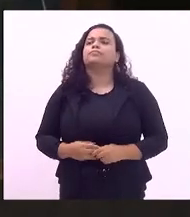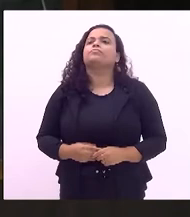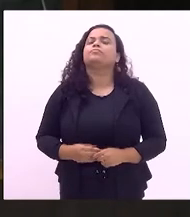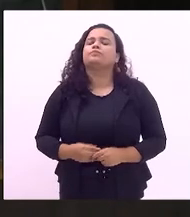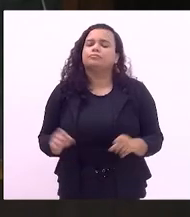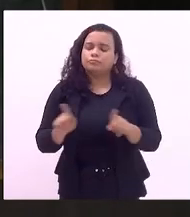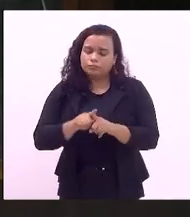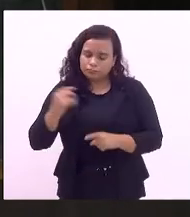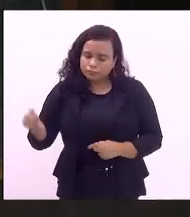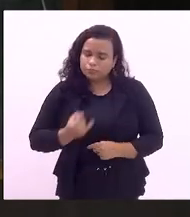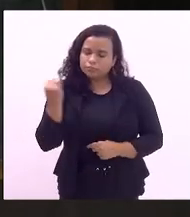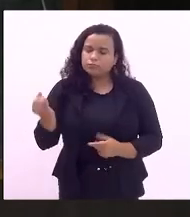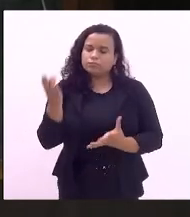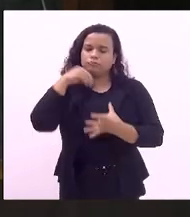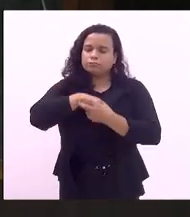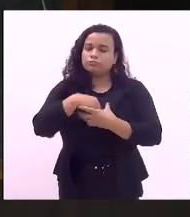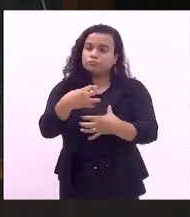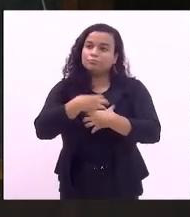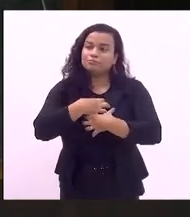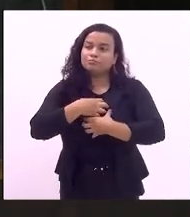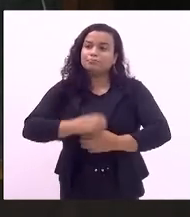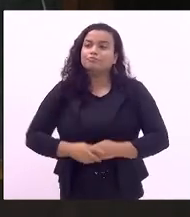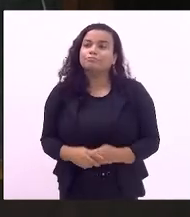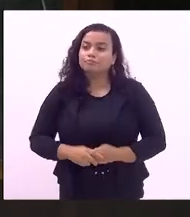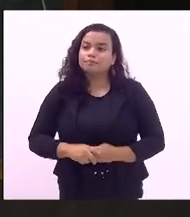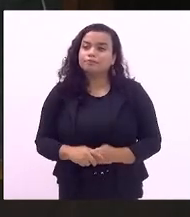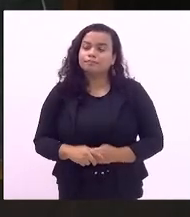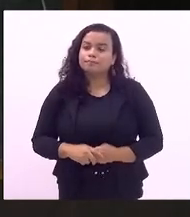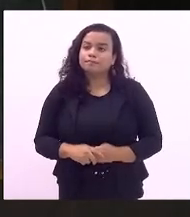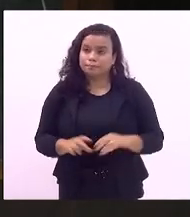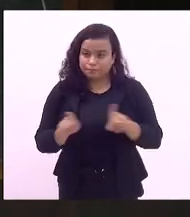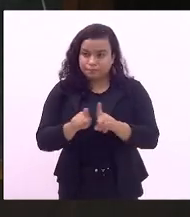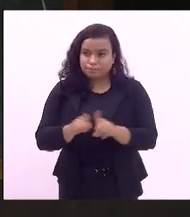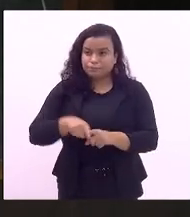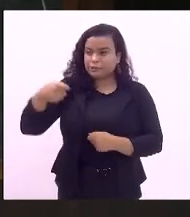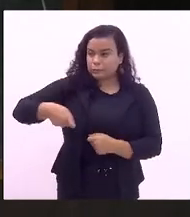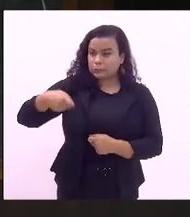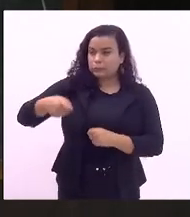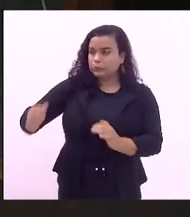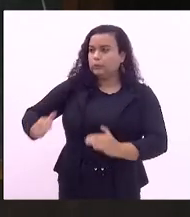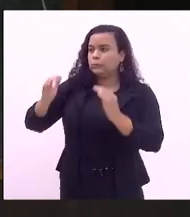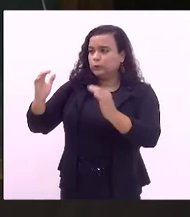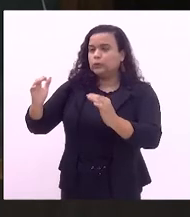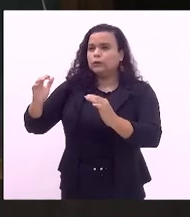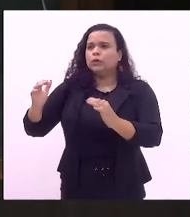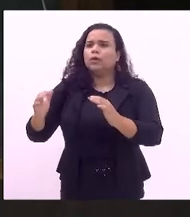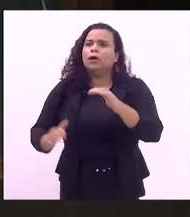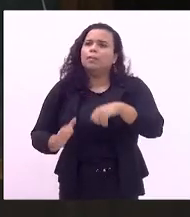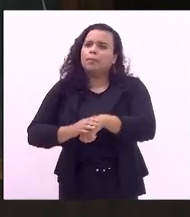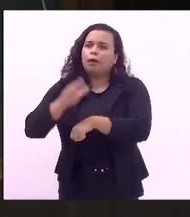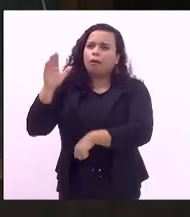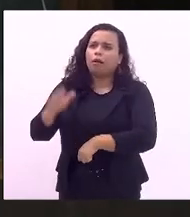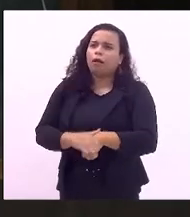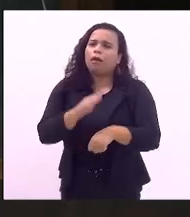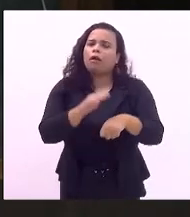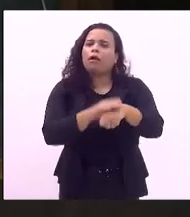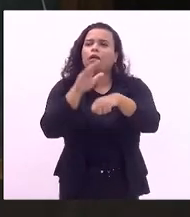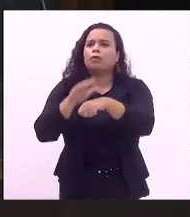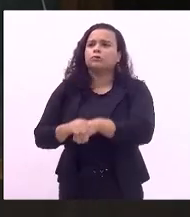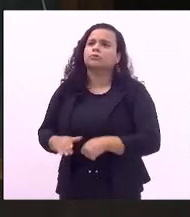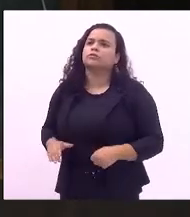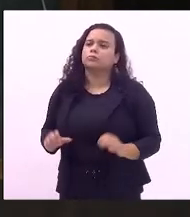tão importante pai que nenhuma autoridade seja constituída que não seja